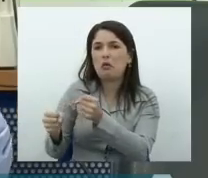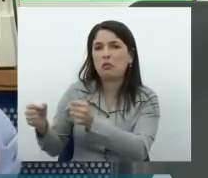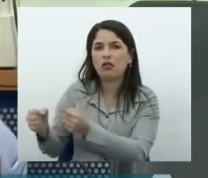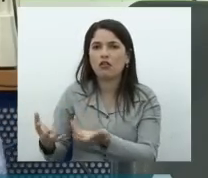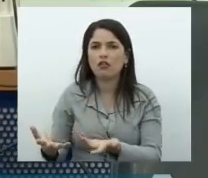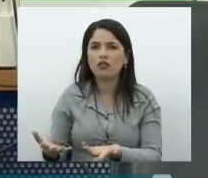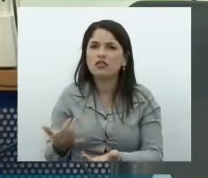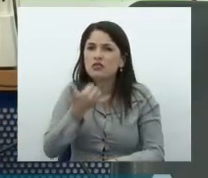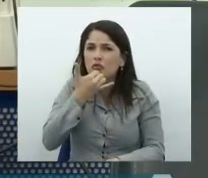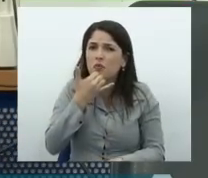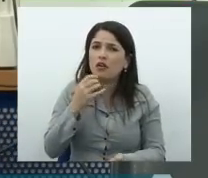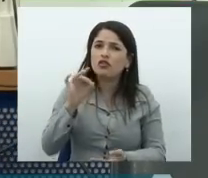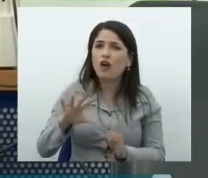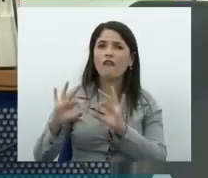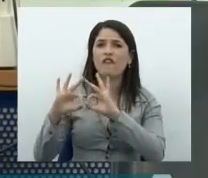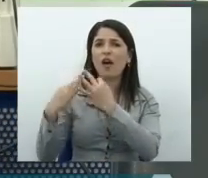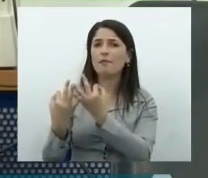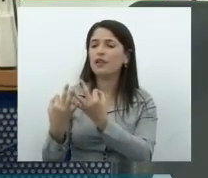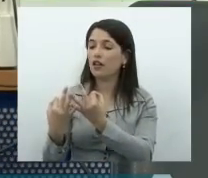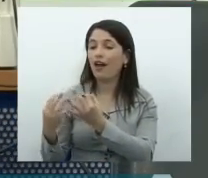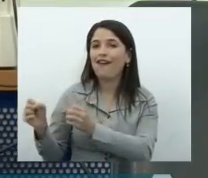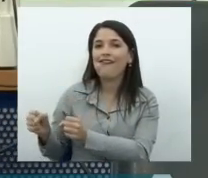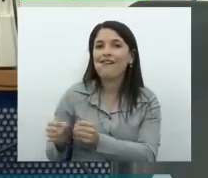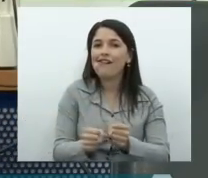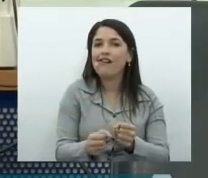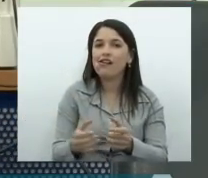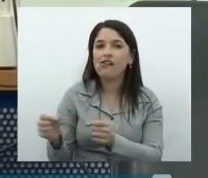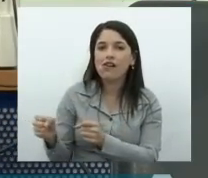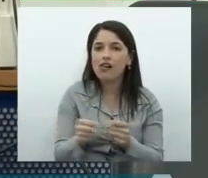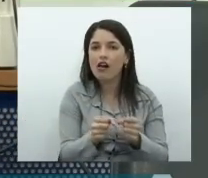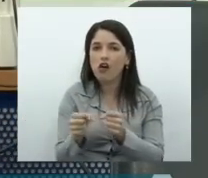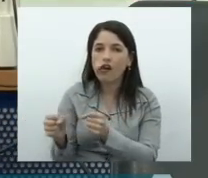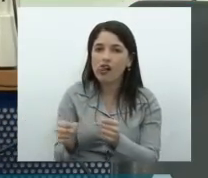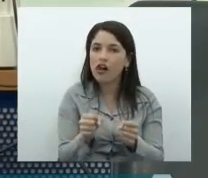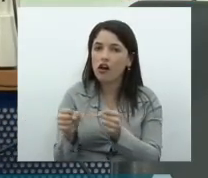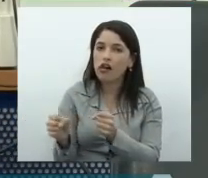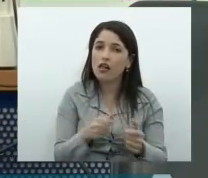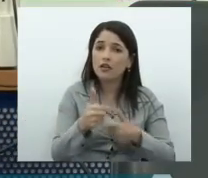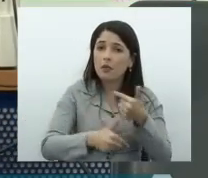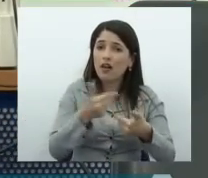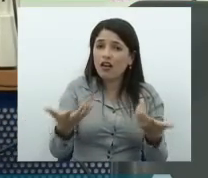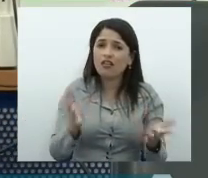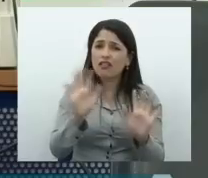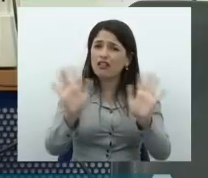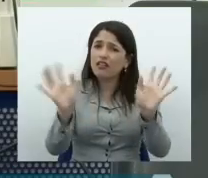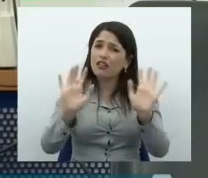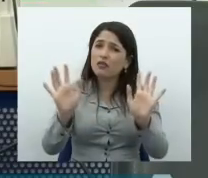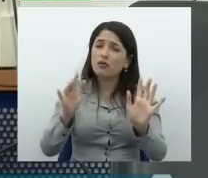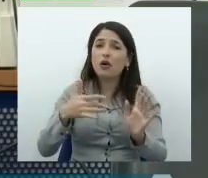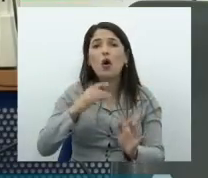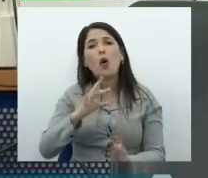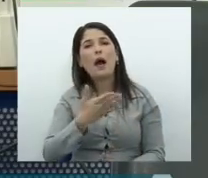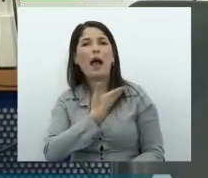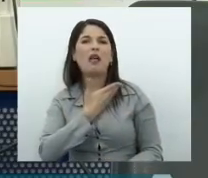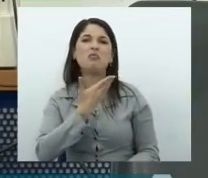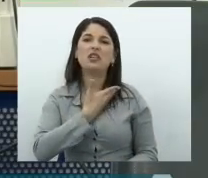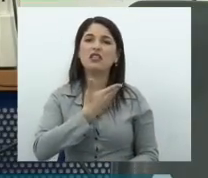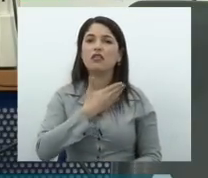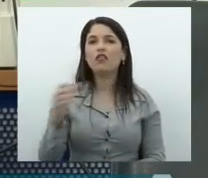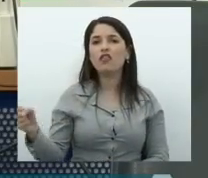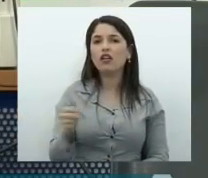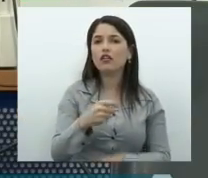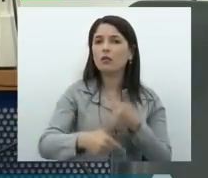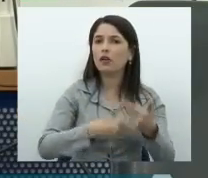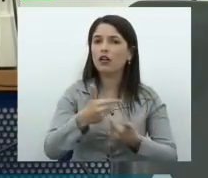do parente, e mais do que isso, aquele que é o camarada do partido. Eu tenho certeza absoluta, Guti,